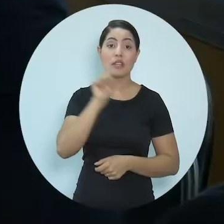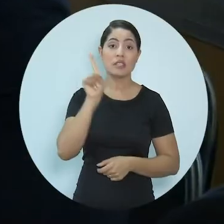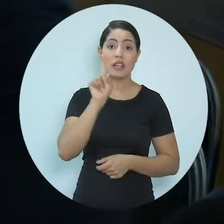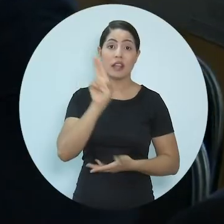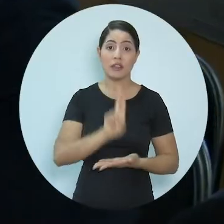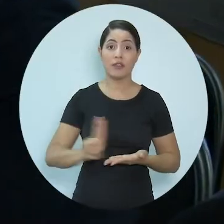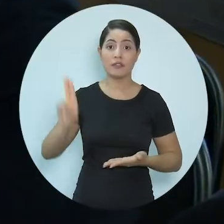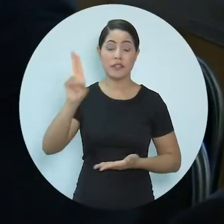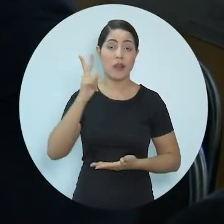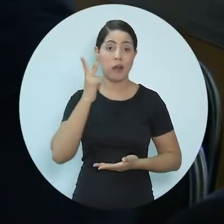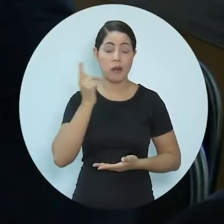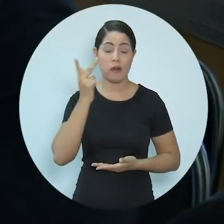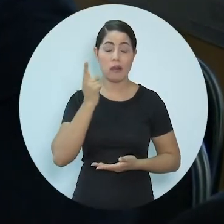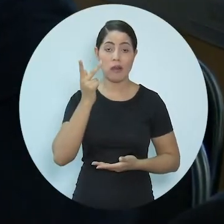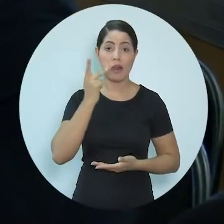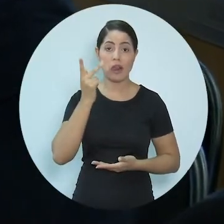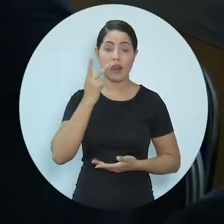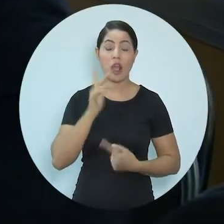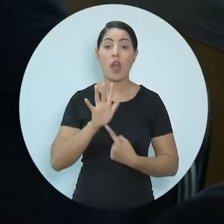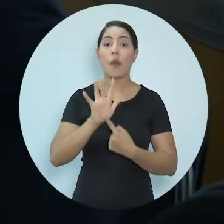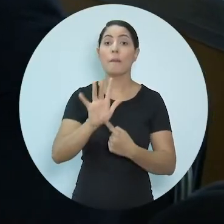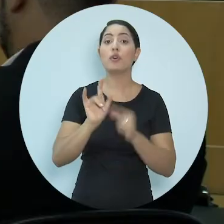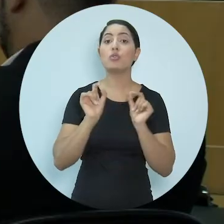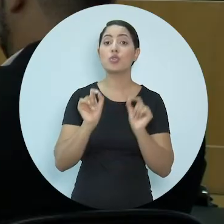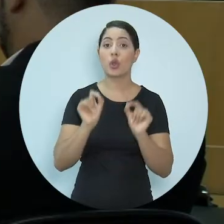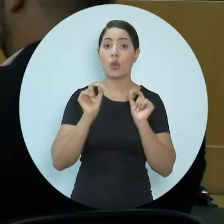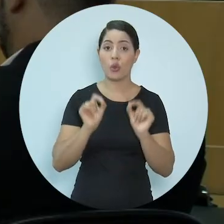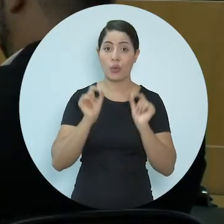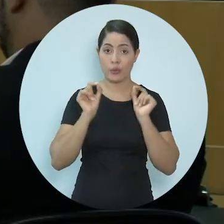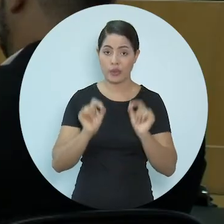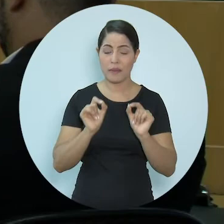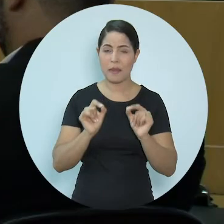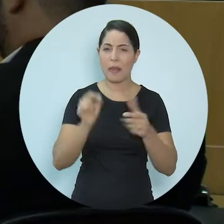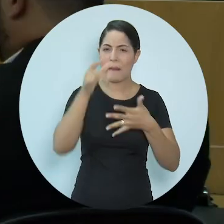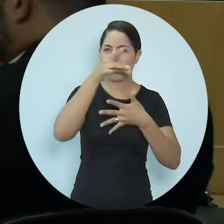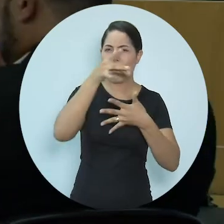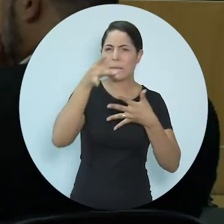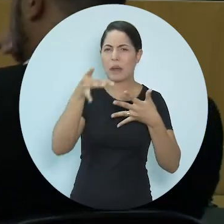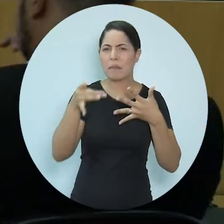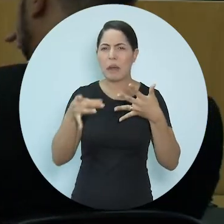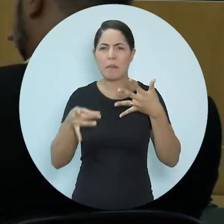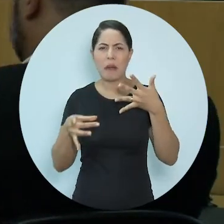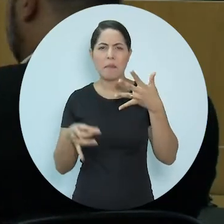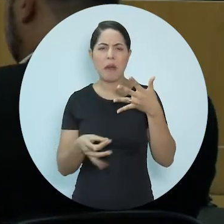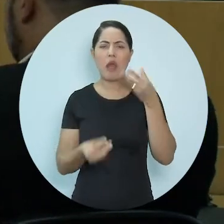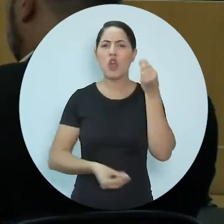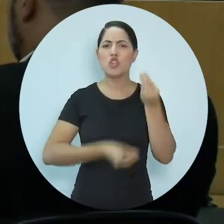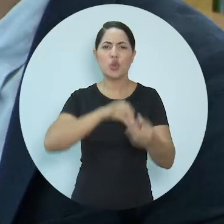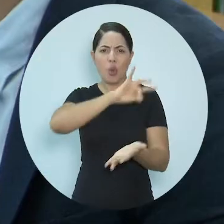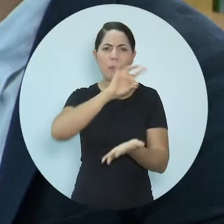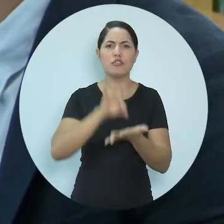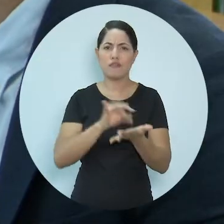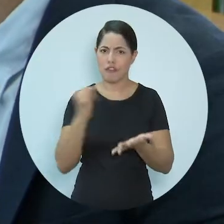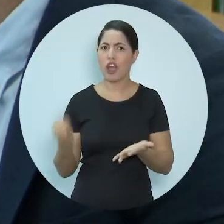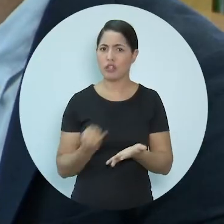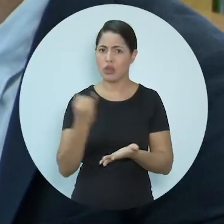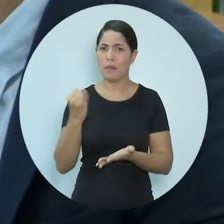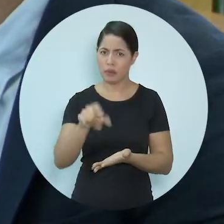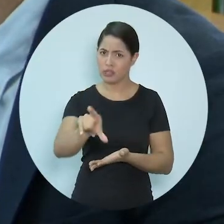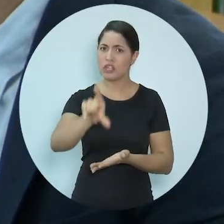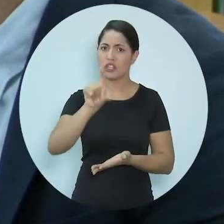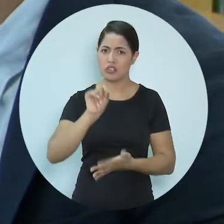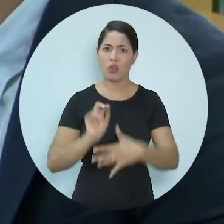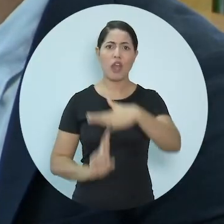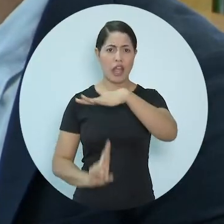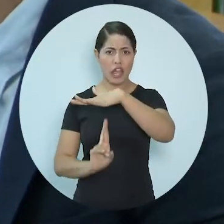Ceará apresentou à Comissão Especial de Defesa da Autonomia Universitária os detalhes do processo de escolha da